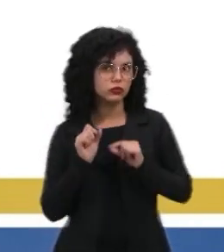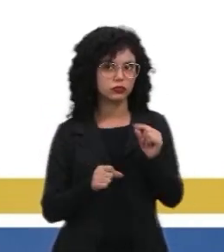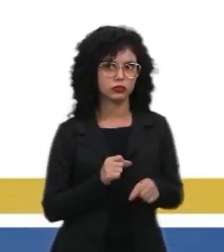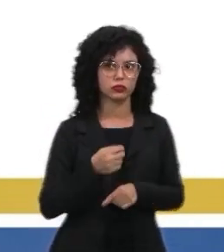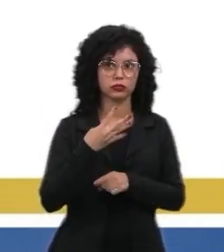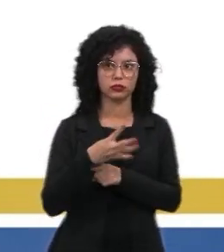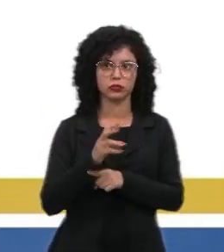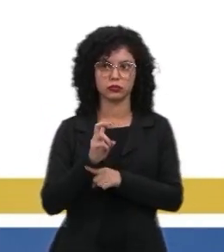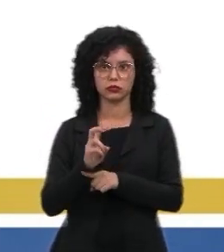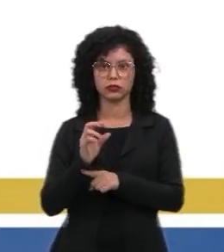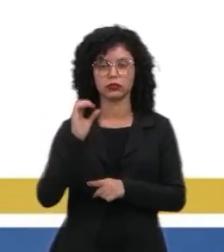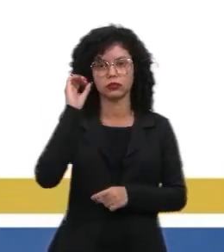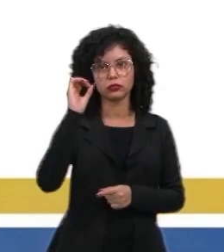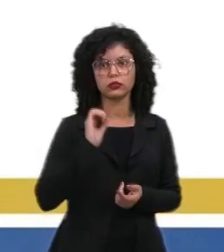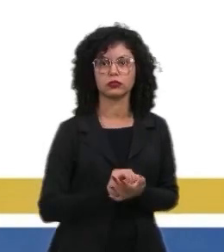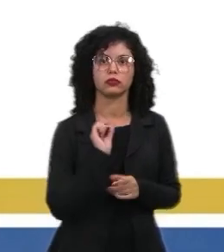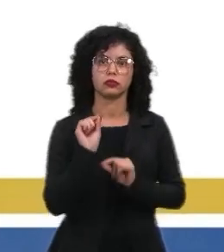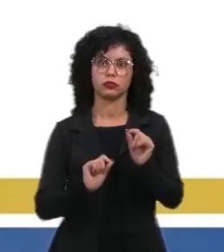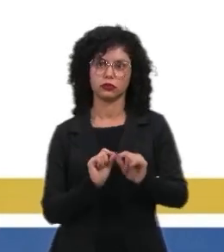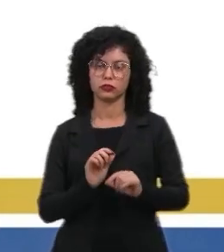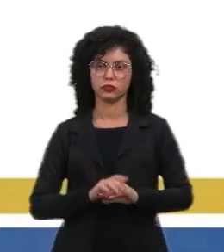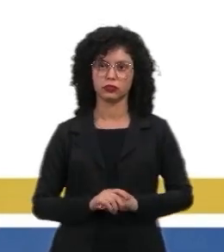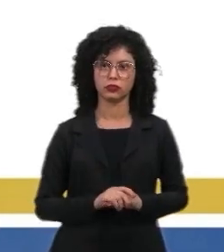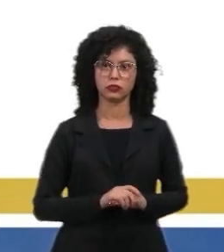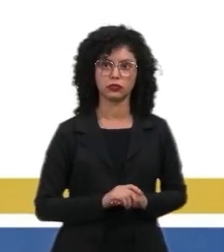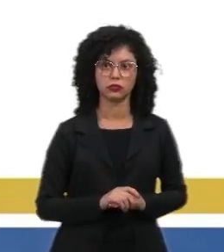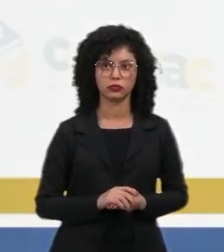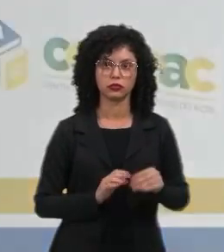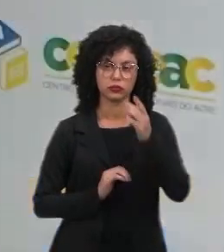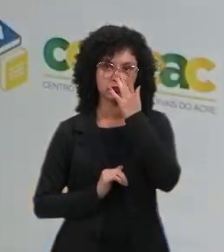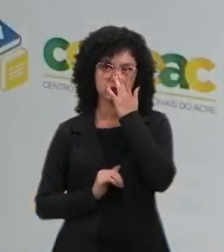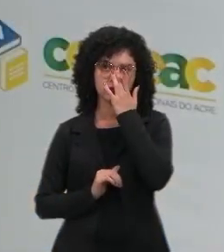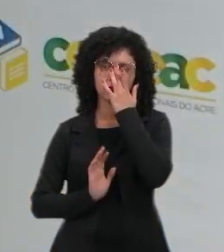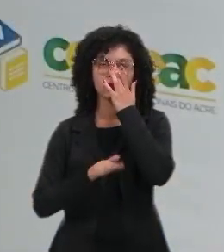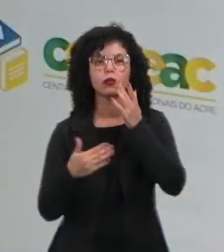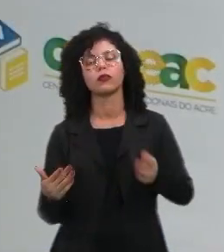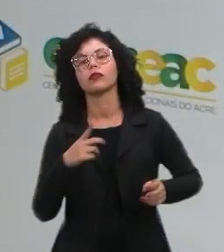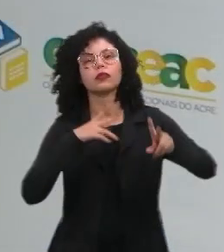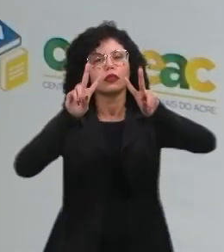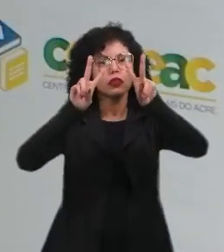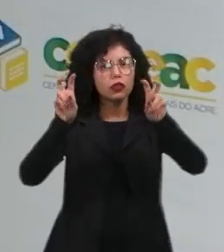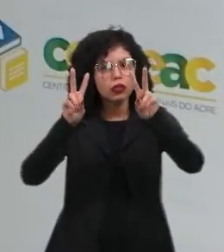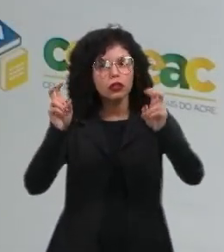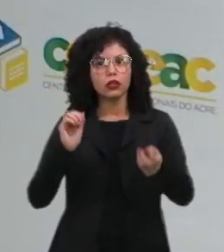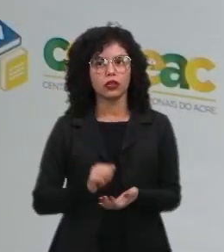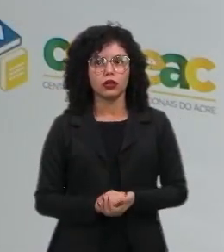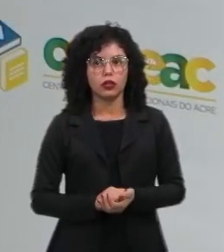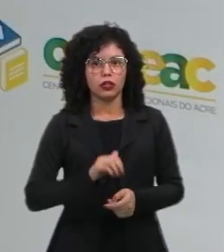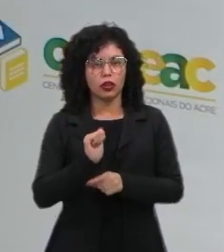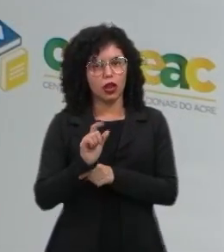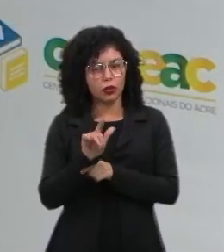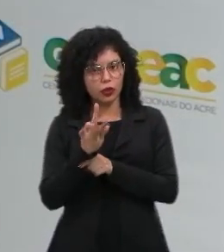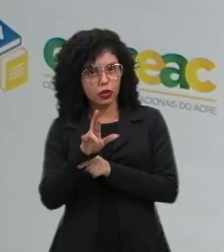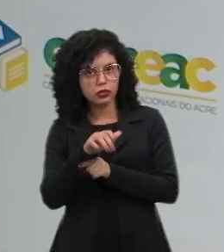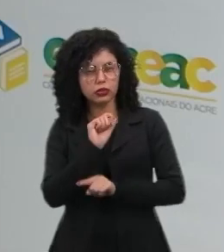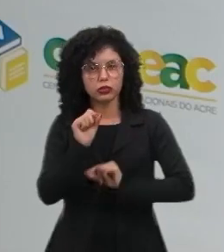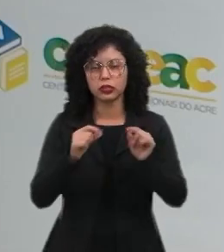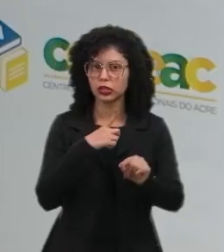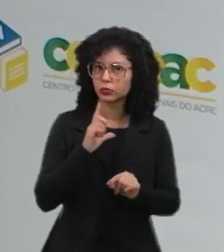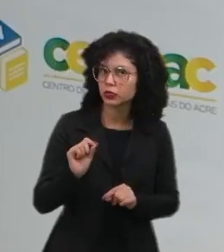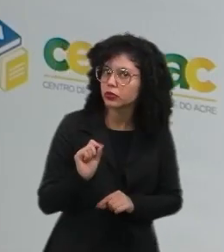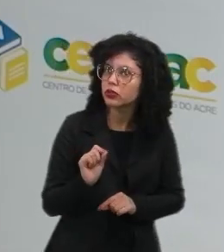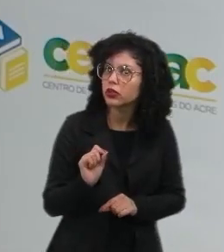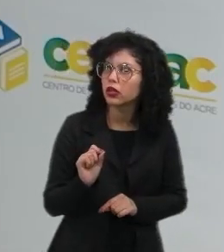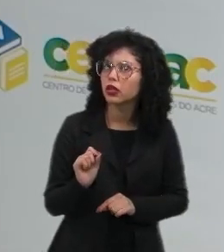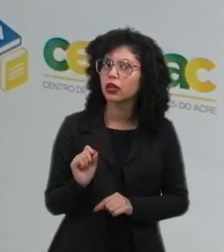de 45 graus. Se é 45 graus, entende, quando temos uma angulação, significa que